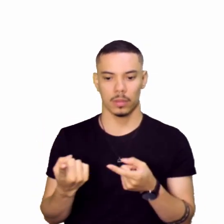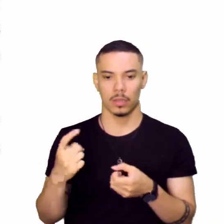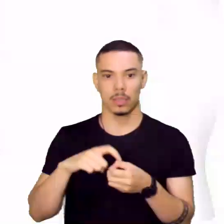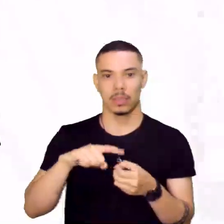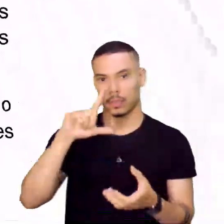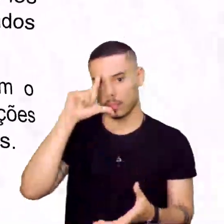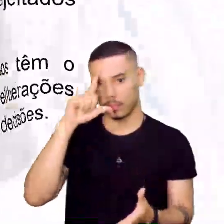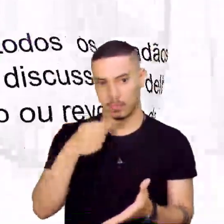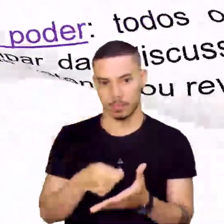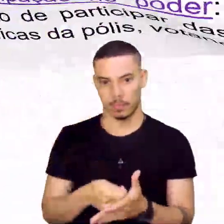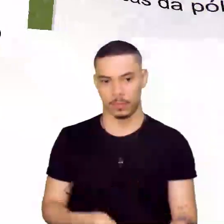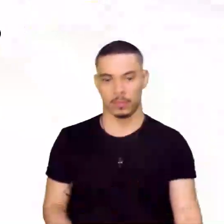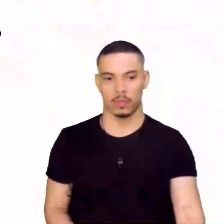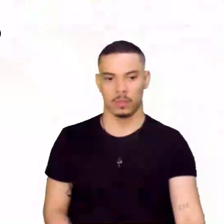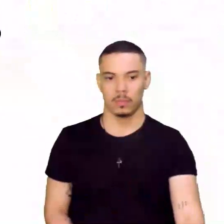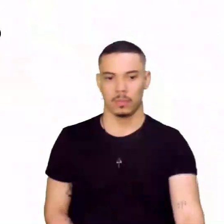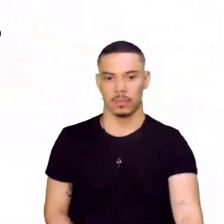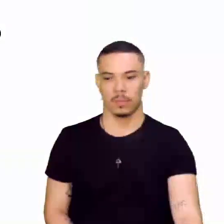decisões